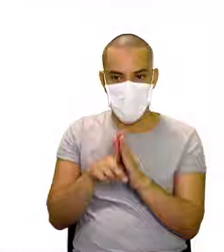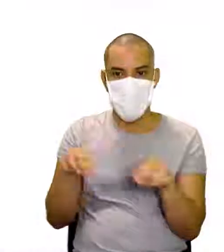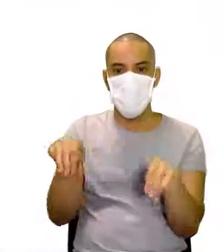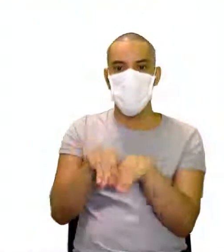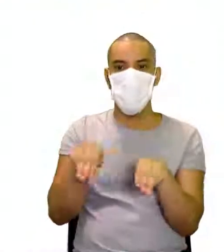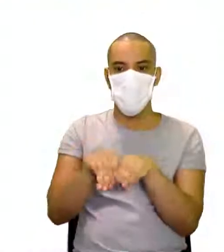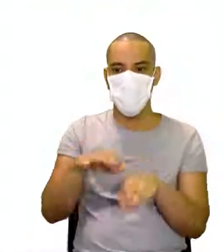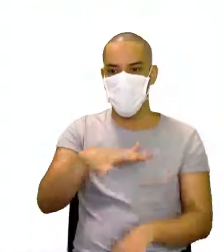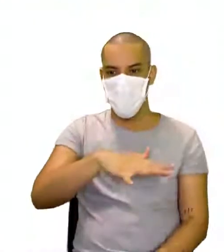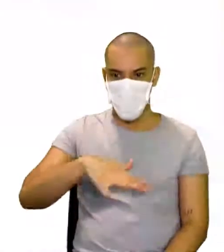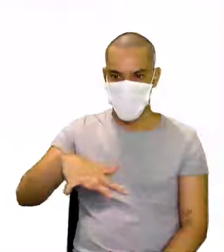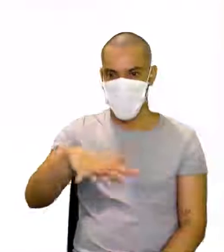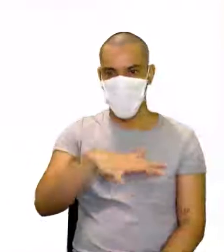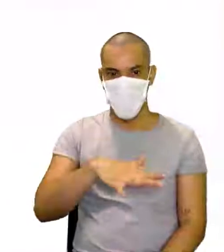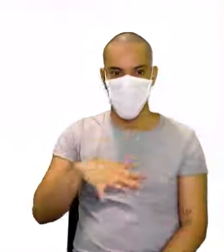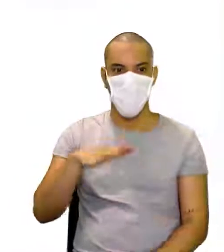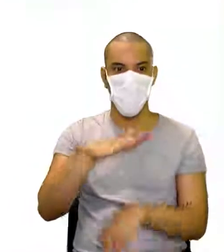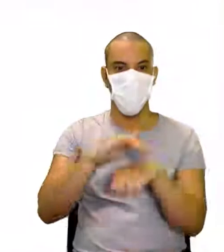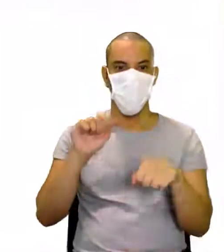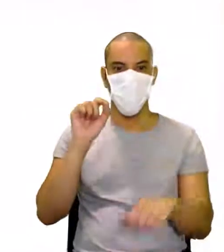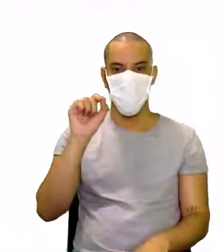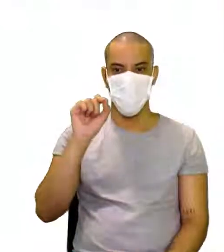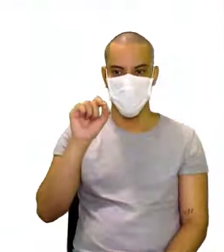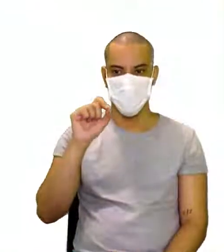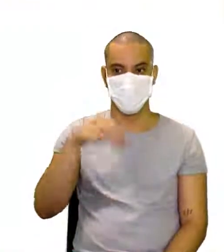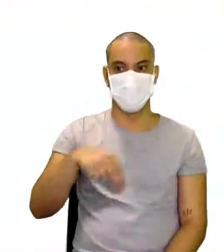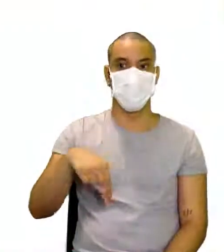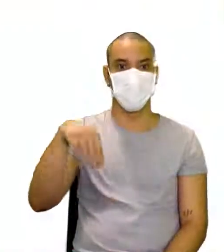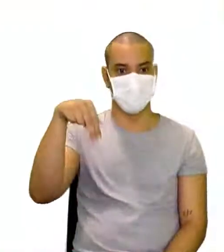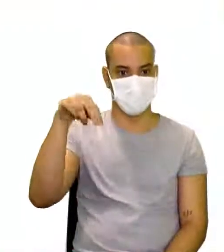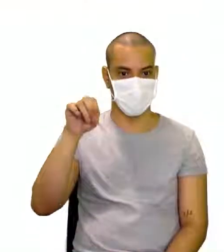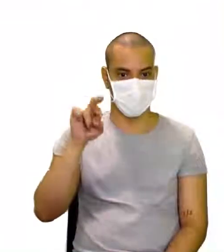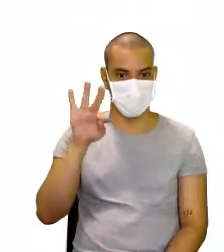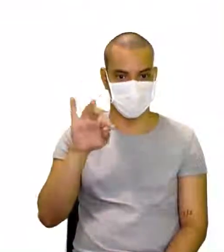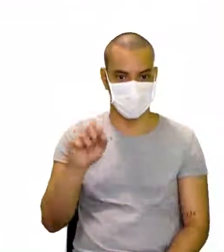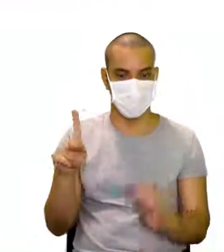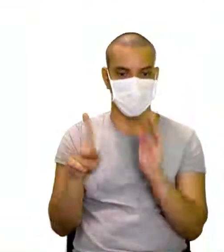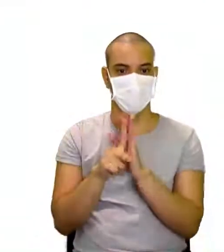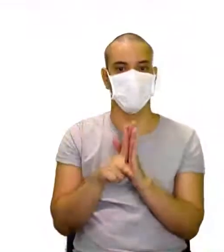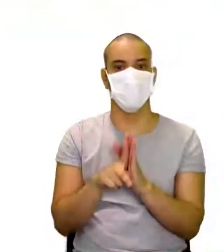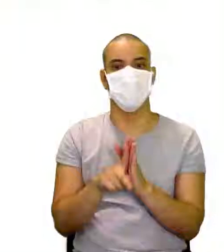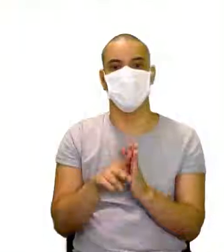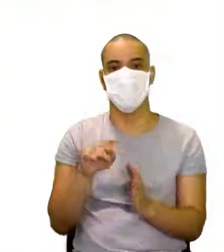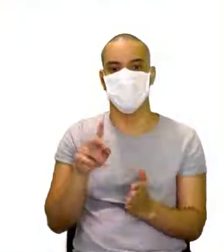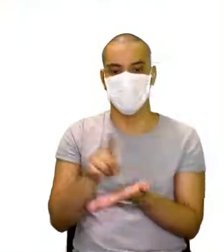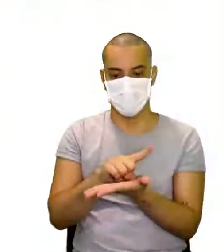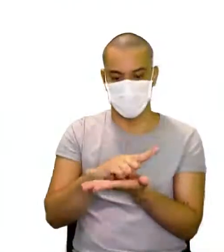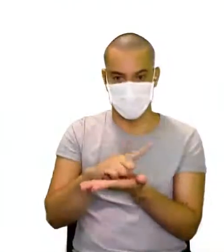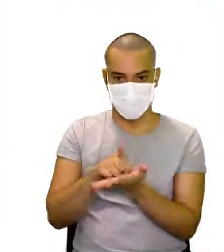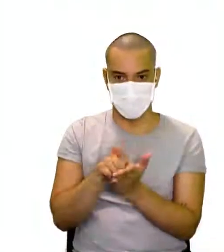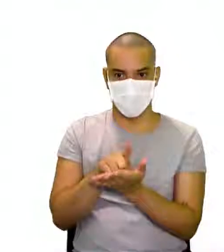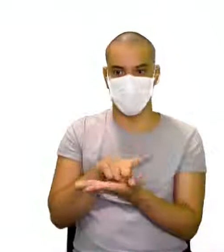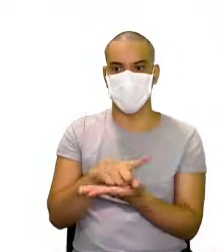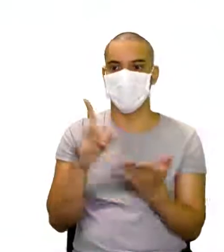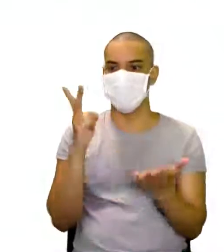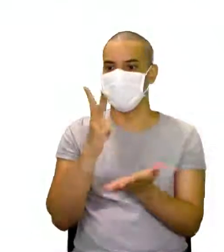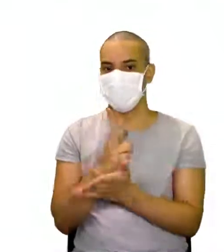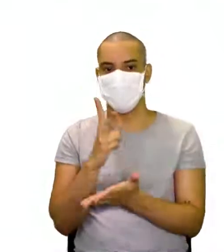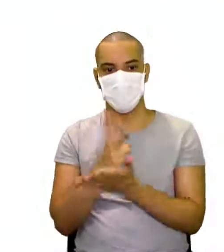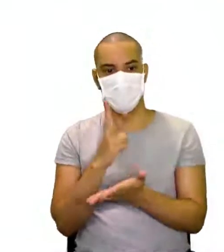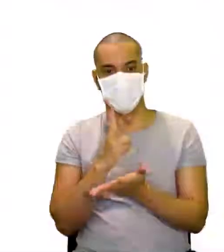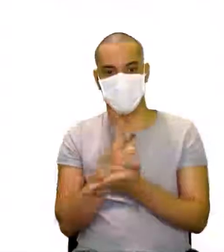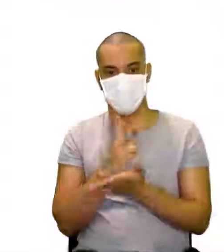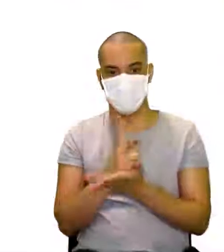campo magnético aí. Chama-se polo norte de uma agulha magnética, bússola, a extremidade que sempre